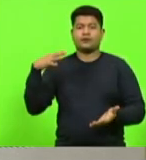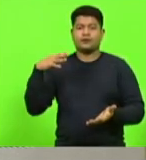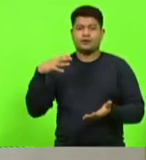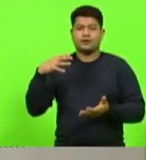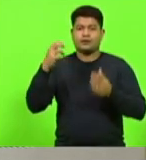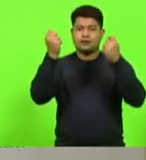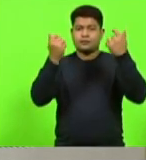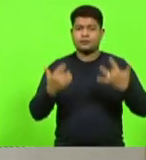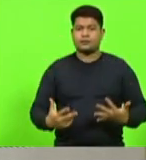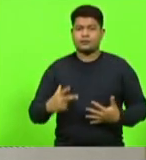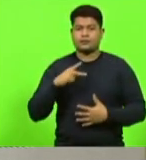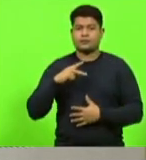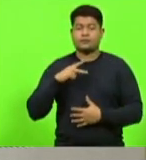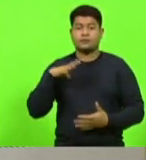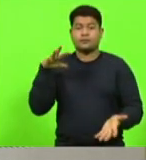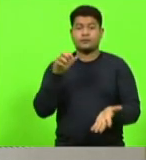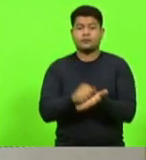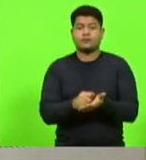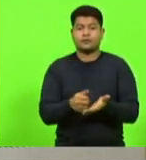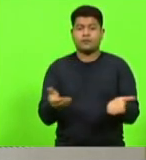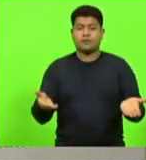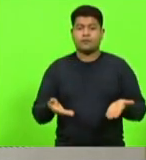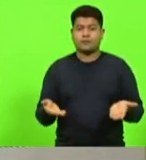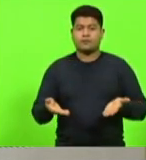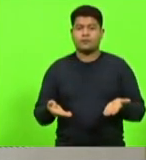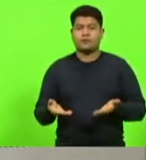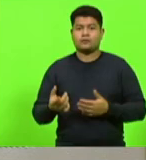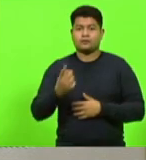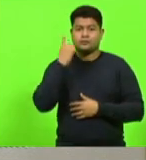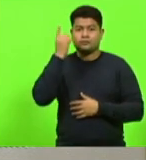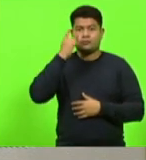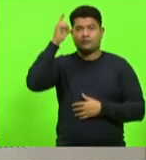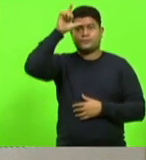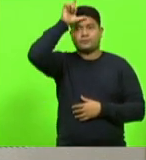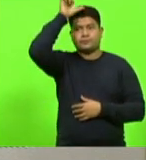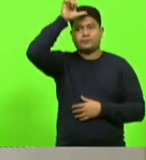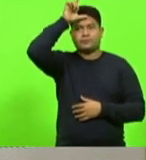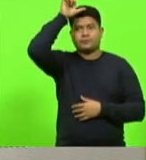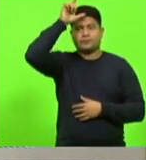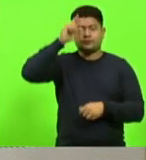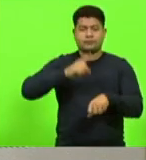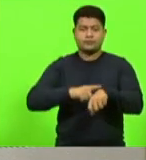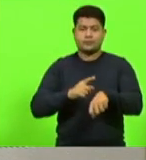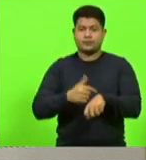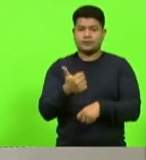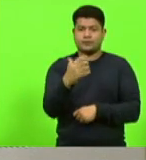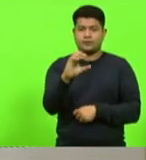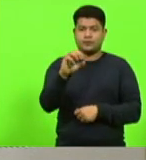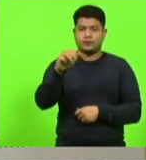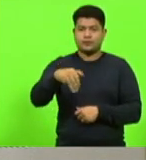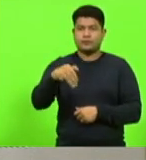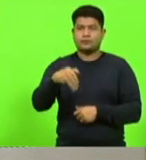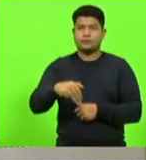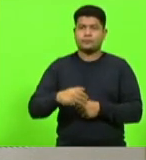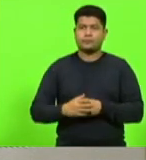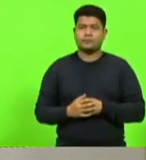pessoais. Escrito no dia de hoje, deputado Sargento Lima. Vossa Excelência terá 10 minutos, deputado.